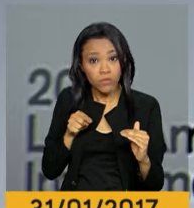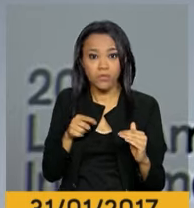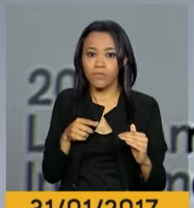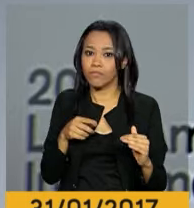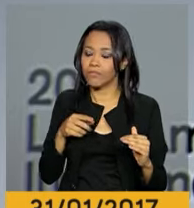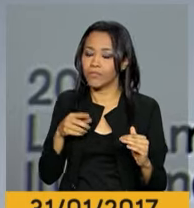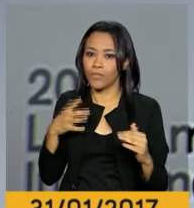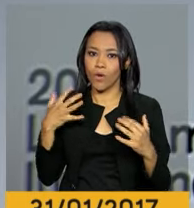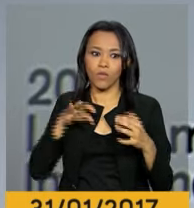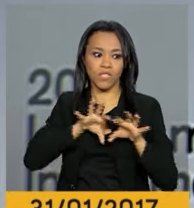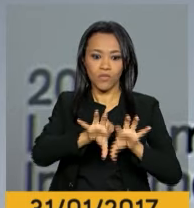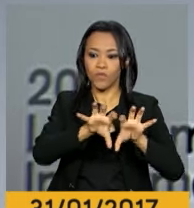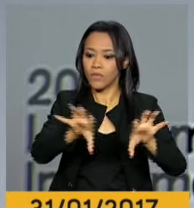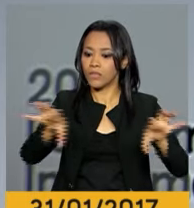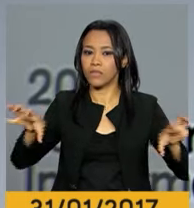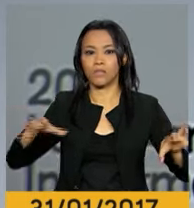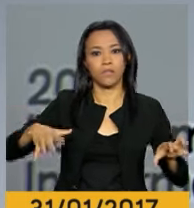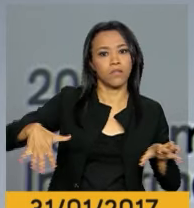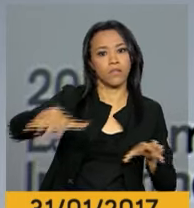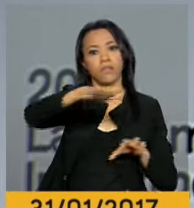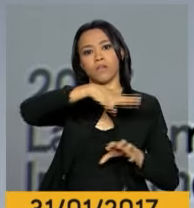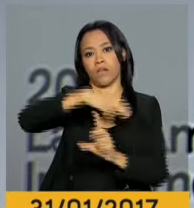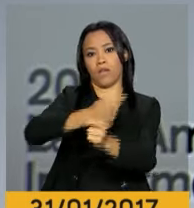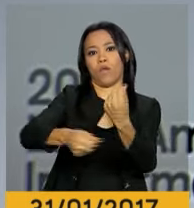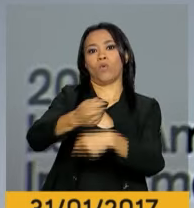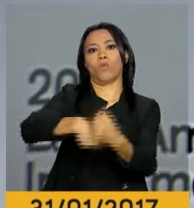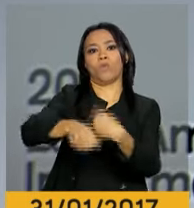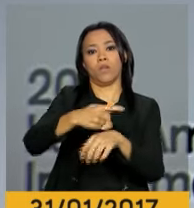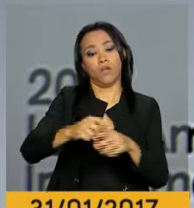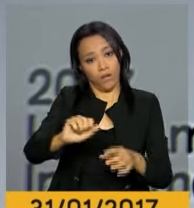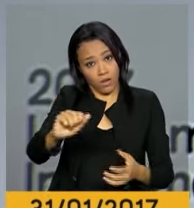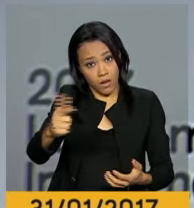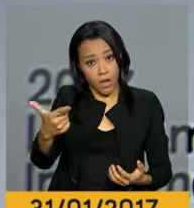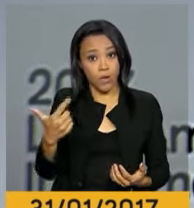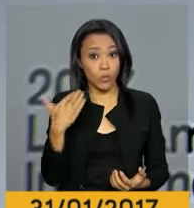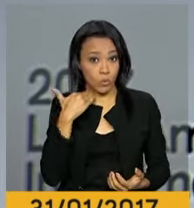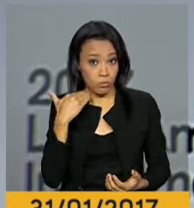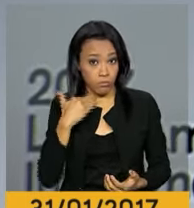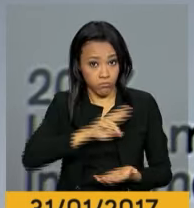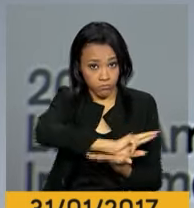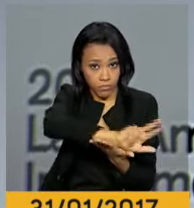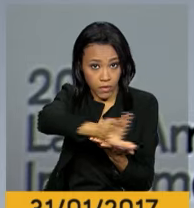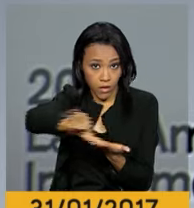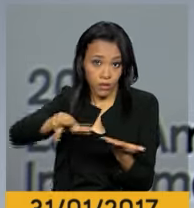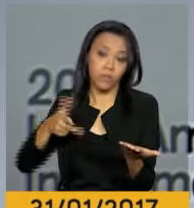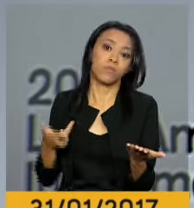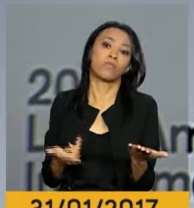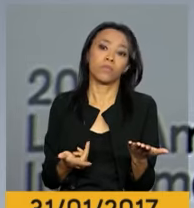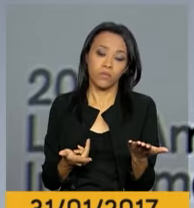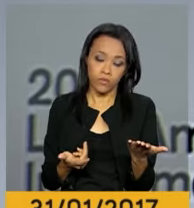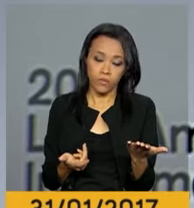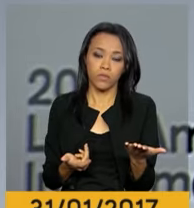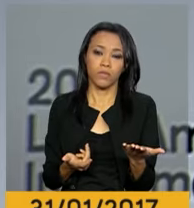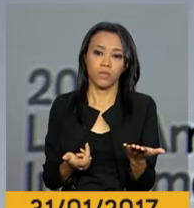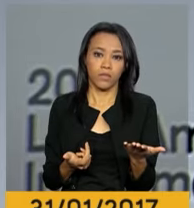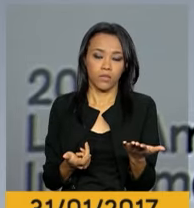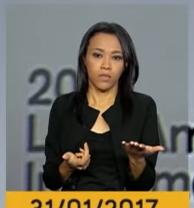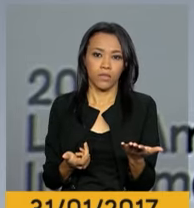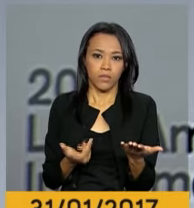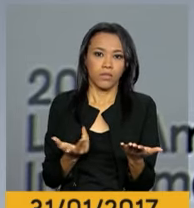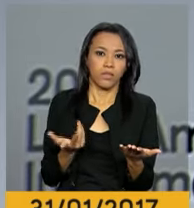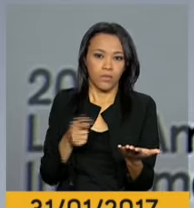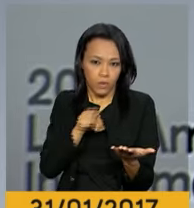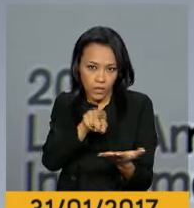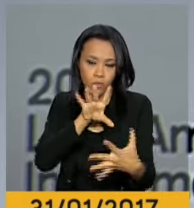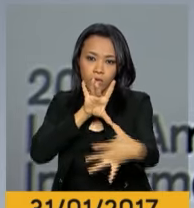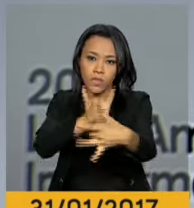imediato paraa economia porque é evidente que os bancos aqui estou falando uma entidade Financeira em face destas